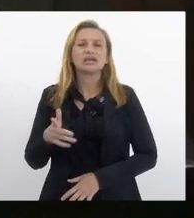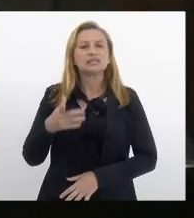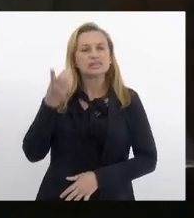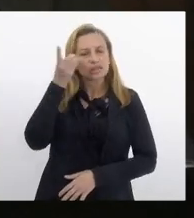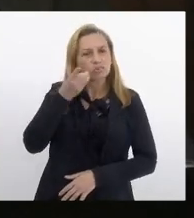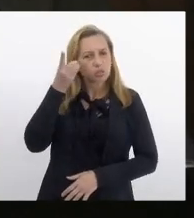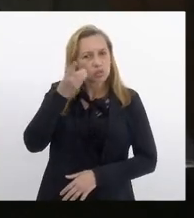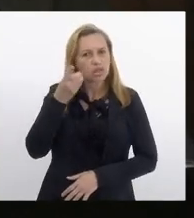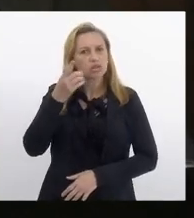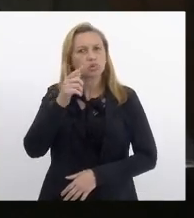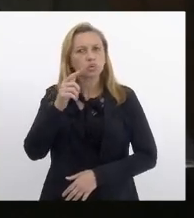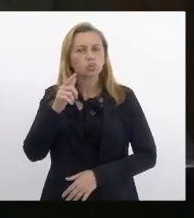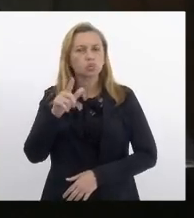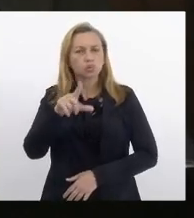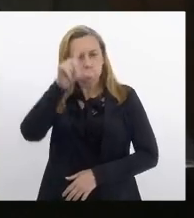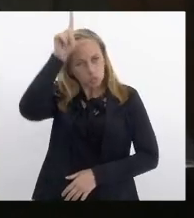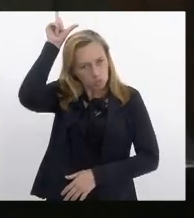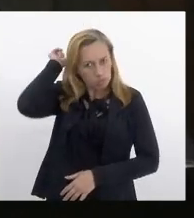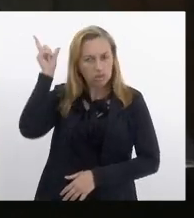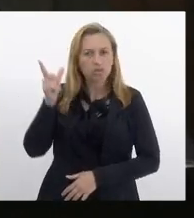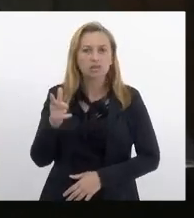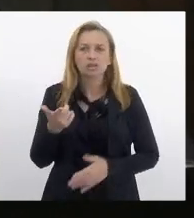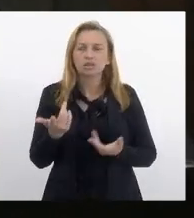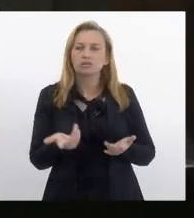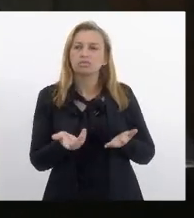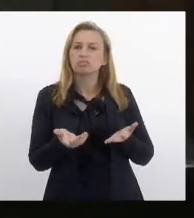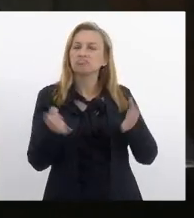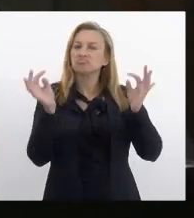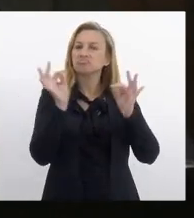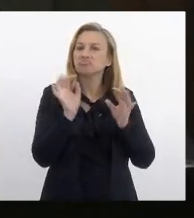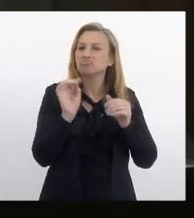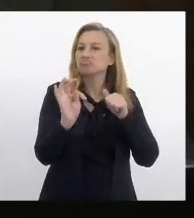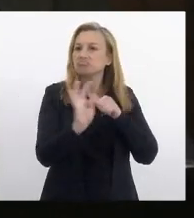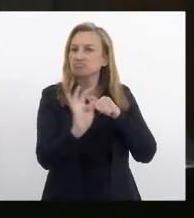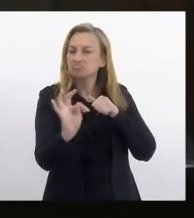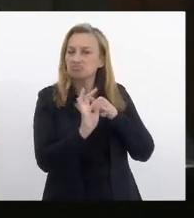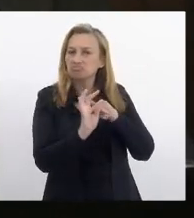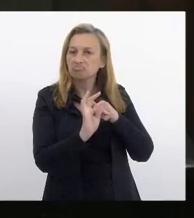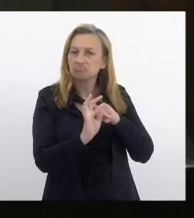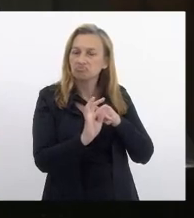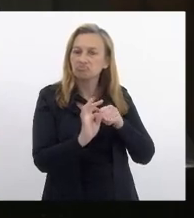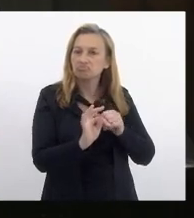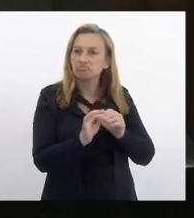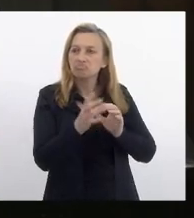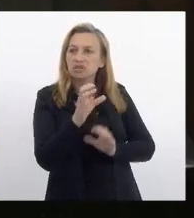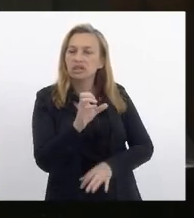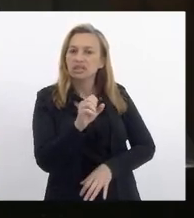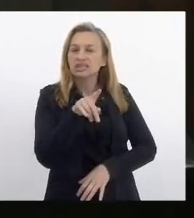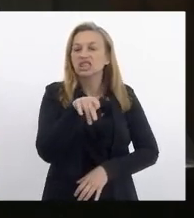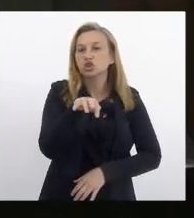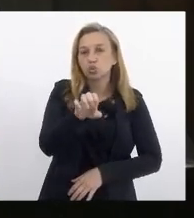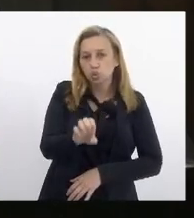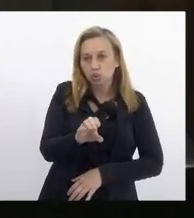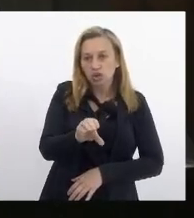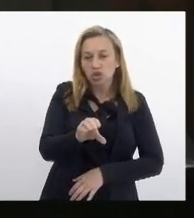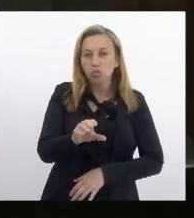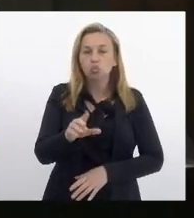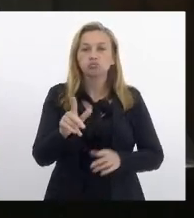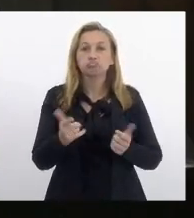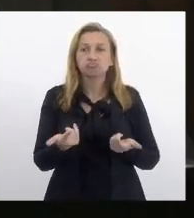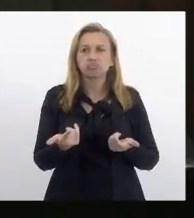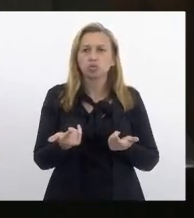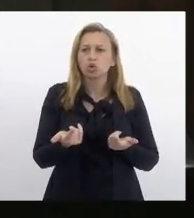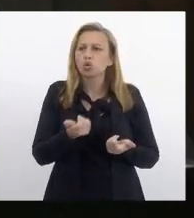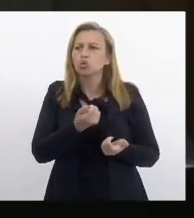nas especificações técnicas estabelecidas pela SEDUC, falando até em tamanho da tela do equipamento. Isso